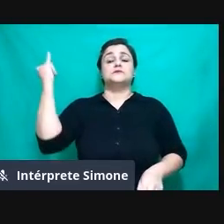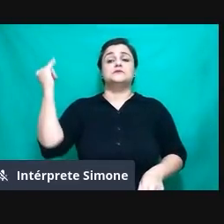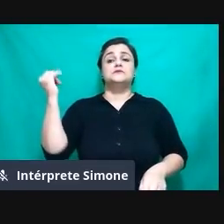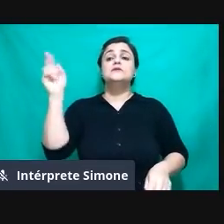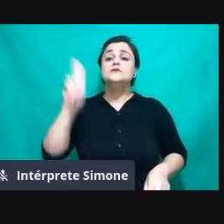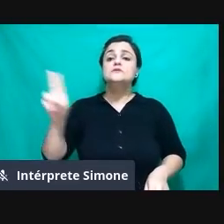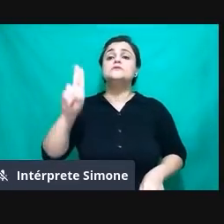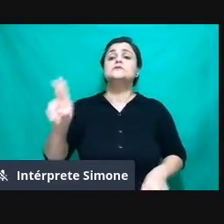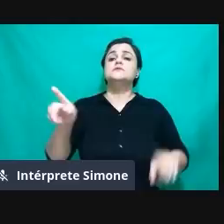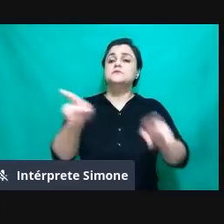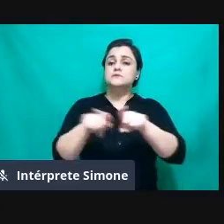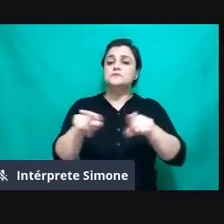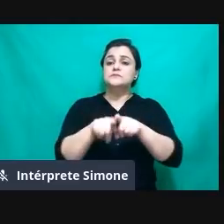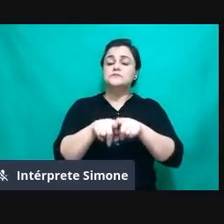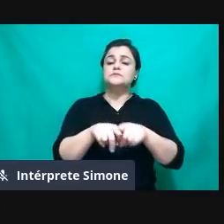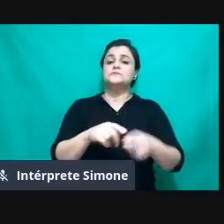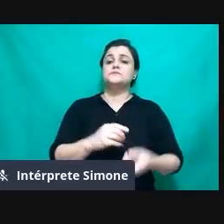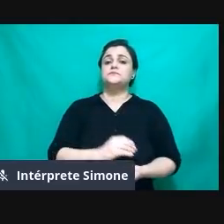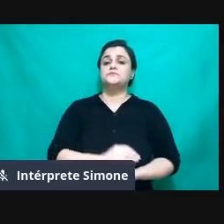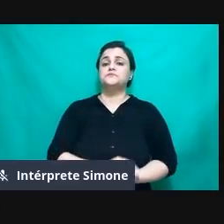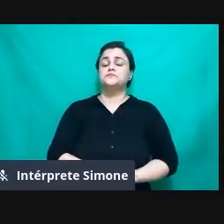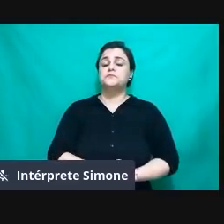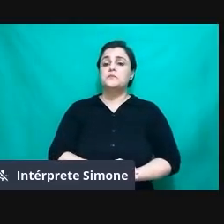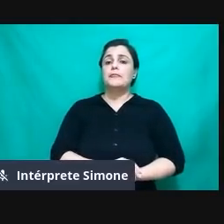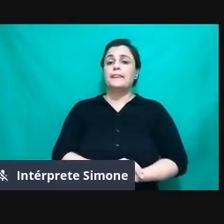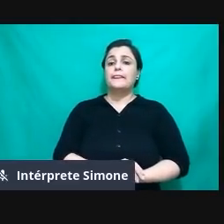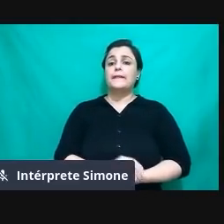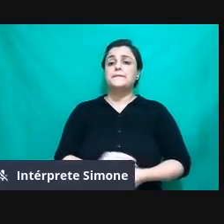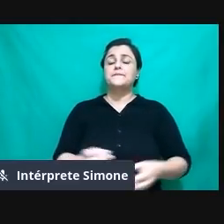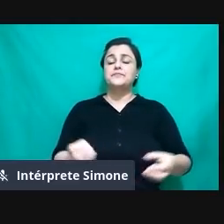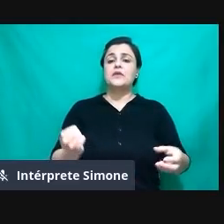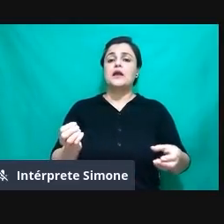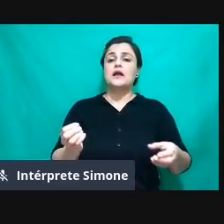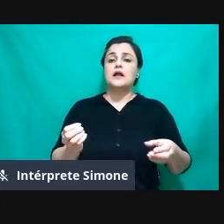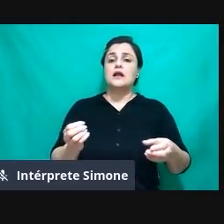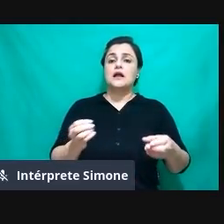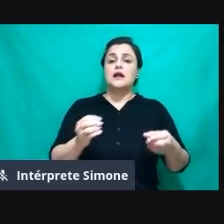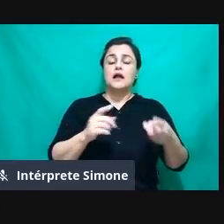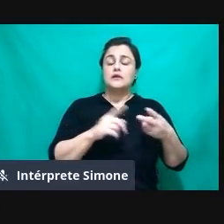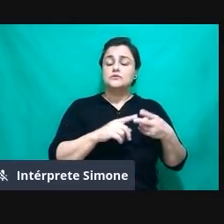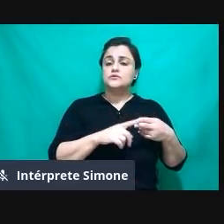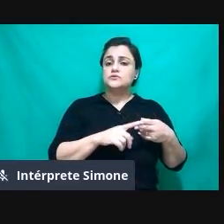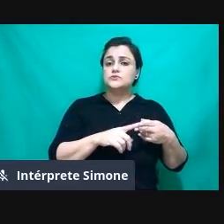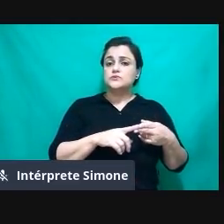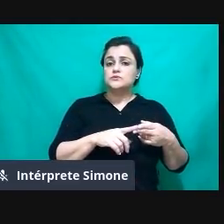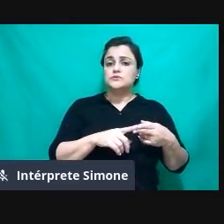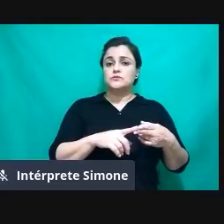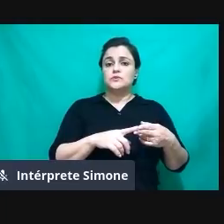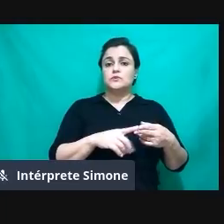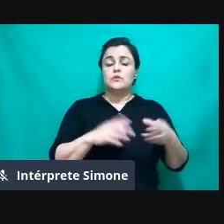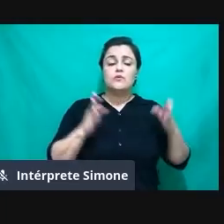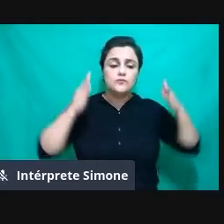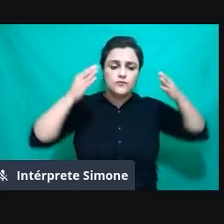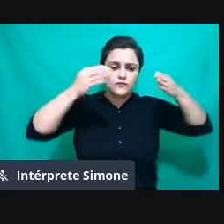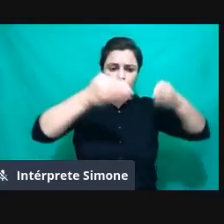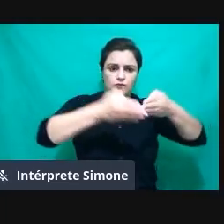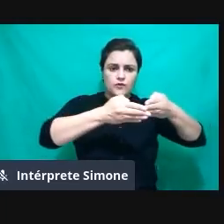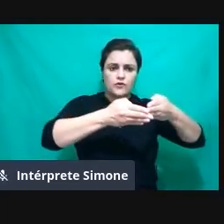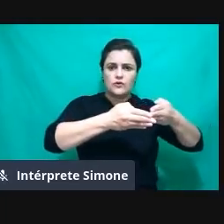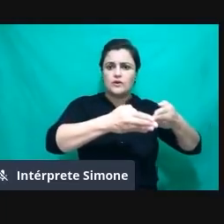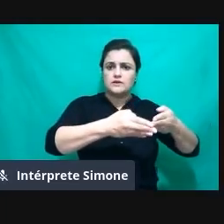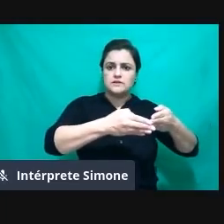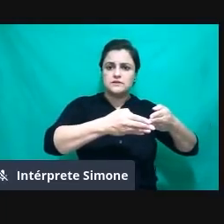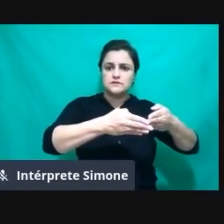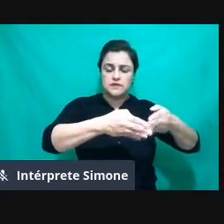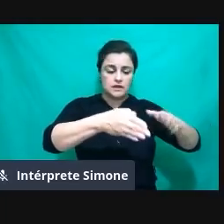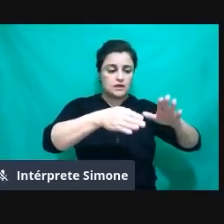dentro também, depois, né, da prática de linguagem, nós temos o objeto de conhecimento e as habilidades, tá? Então, o